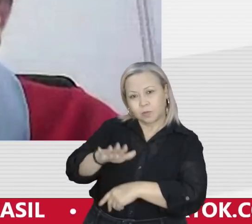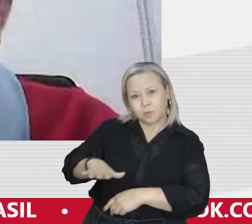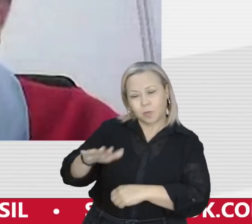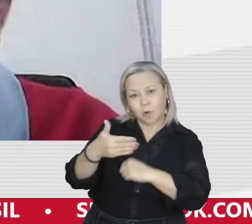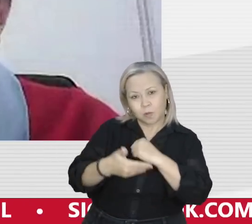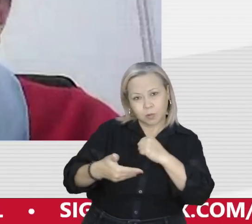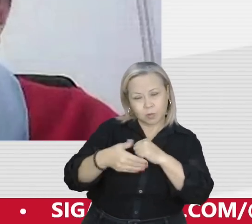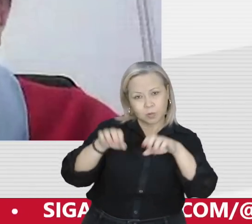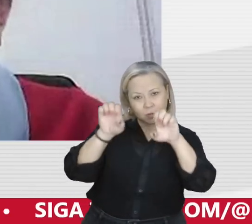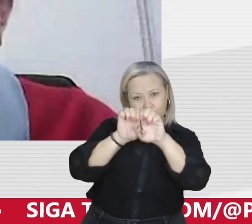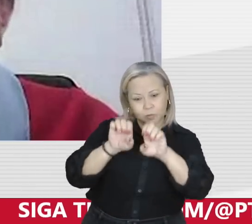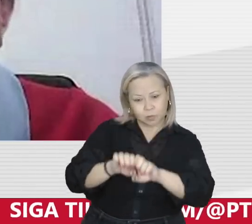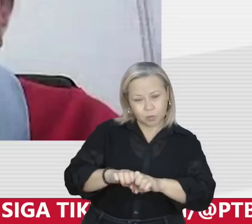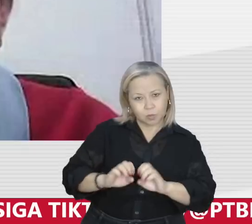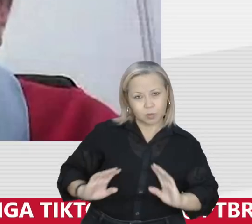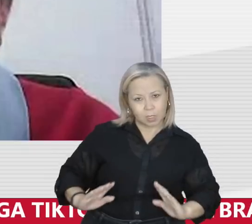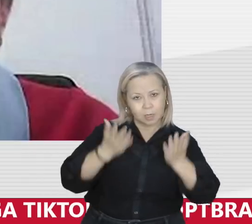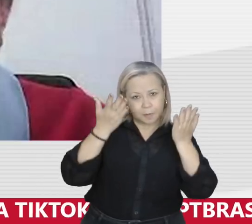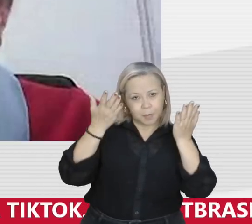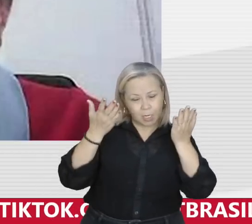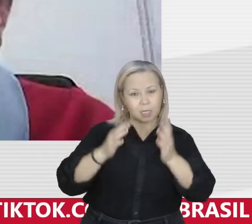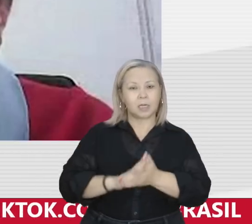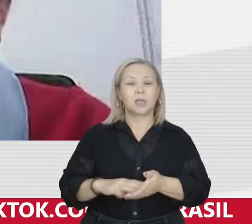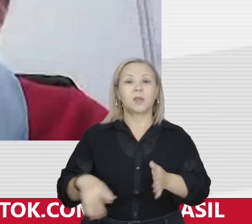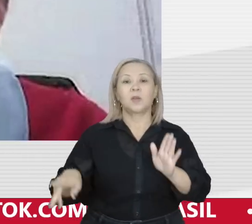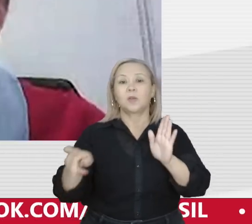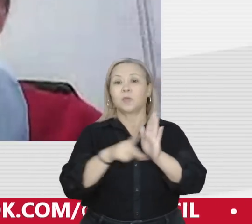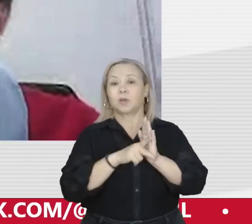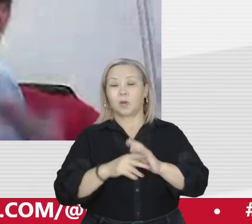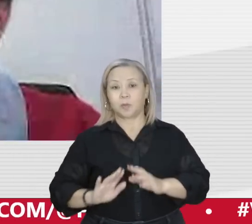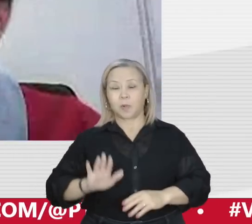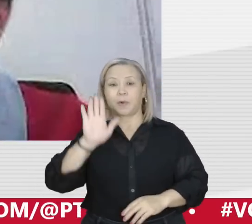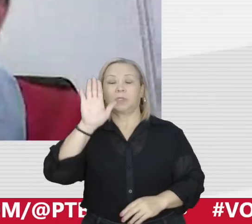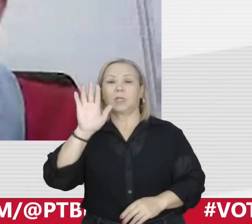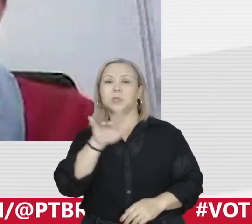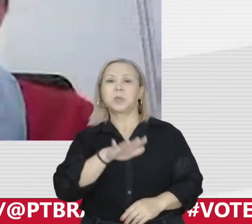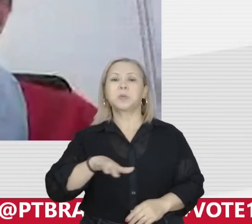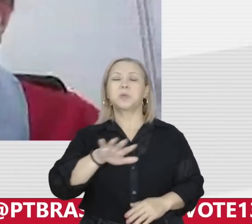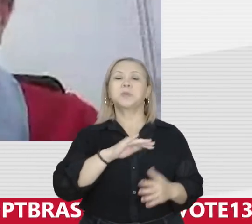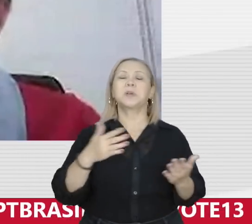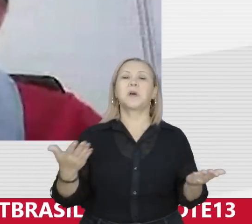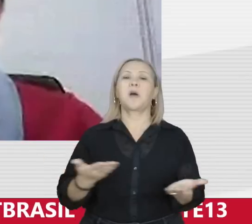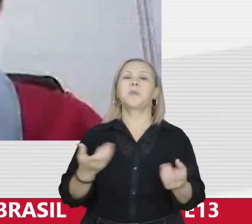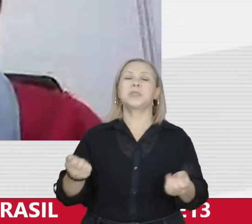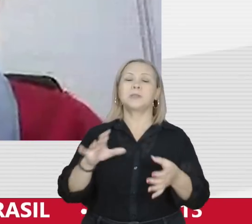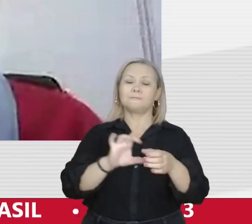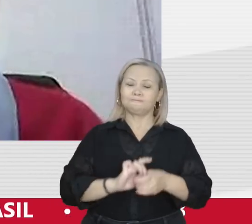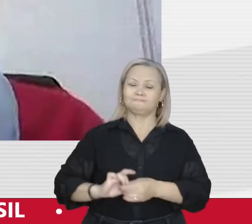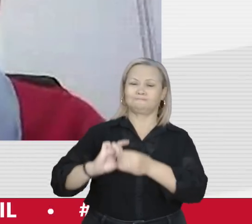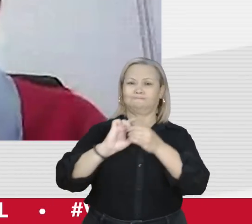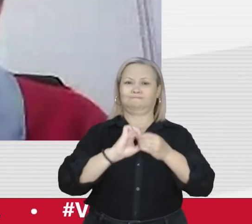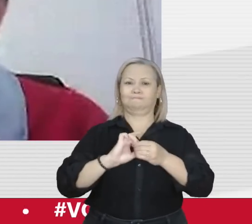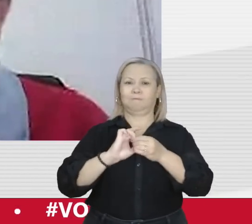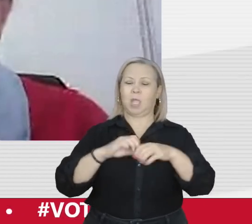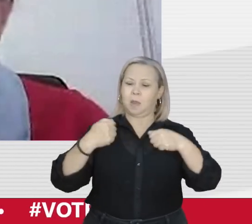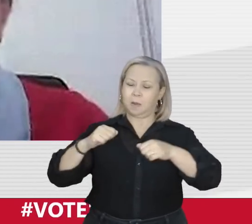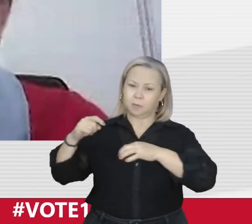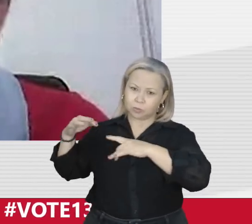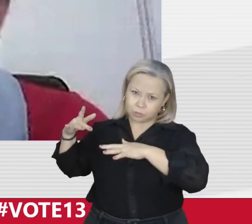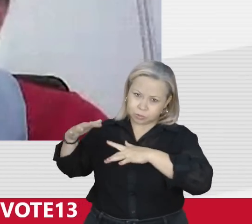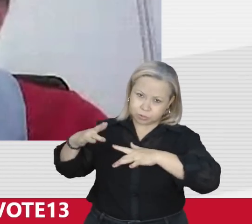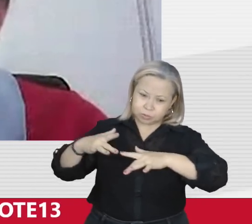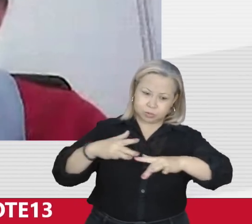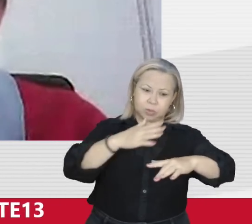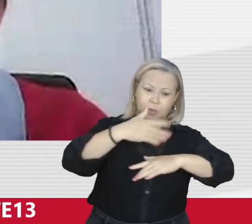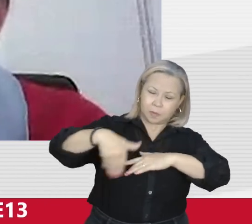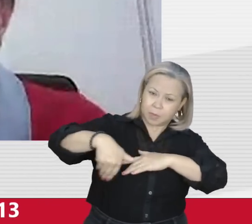estrutural da campanha do que o próprio candidato majoritário. Então, tudo isso agora tem que estar junto, nós temos que ir para a rua. Podemos deixar